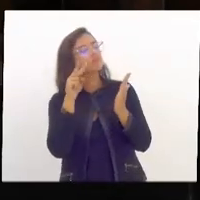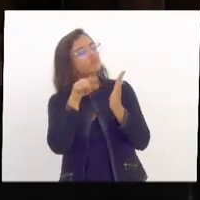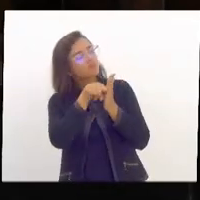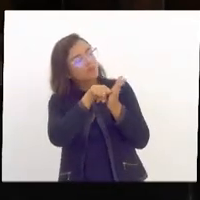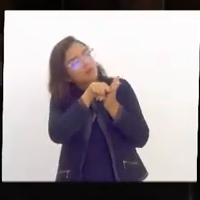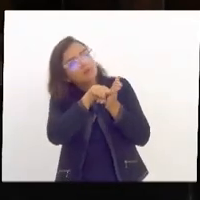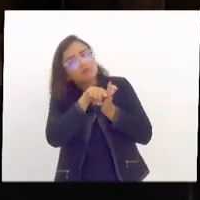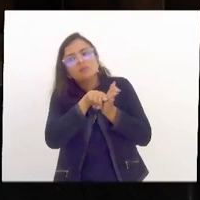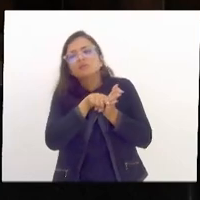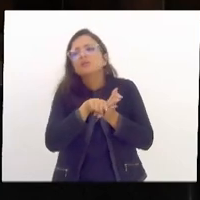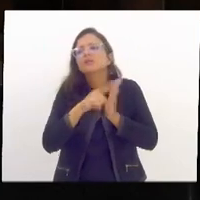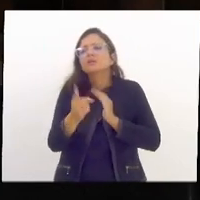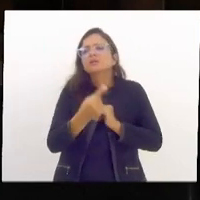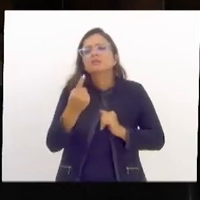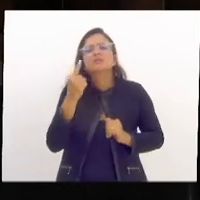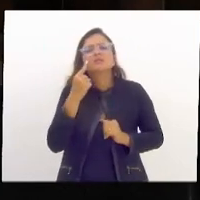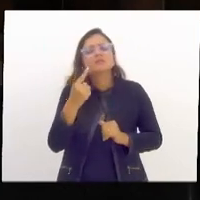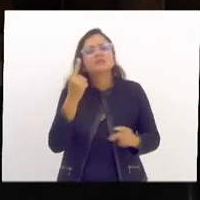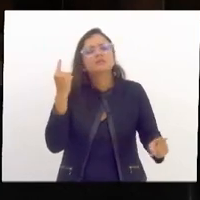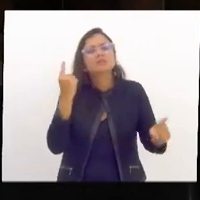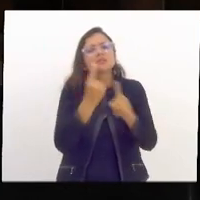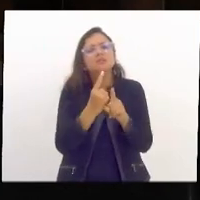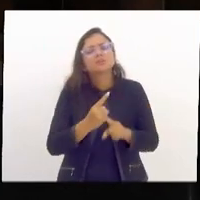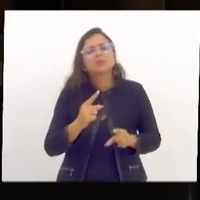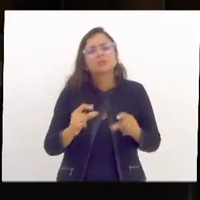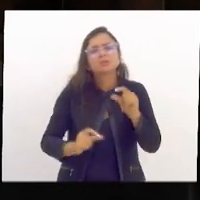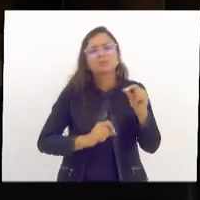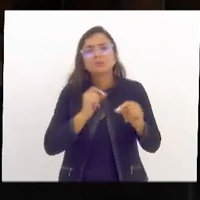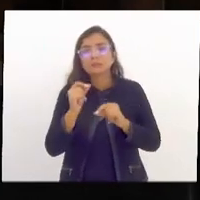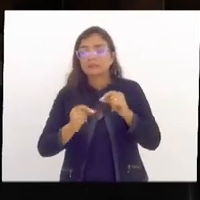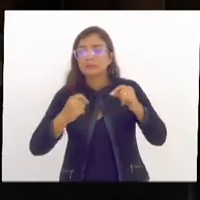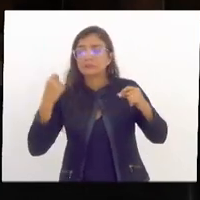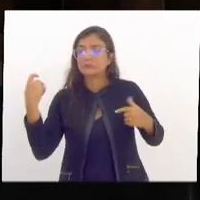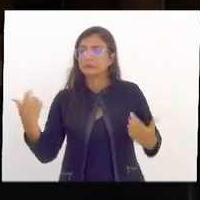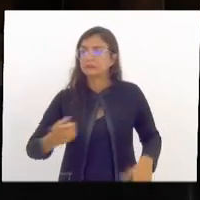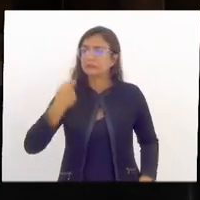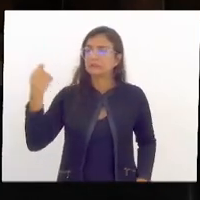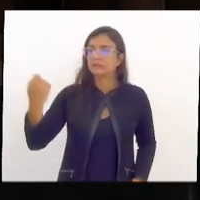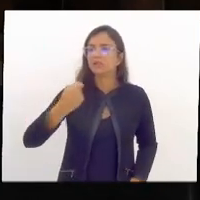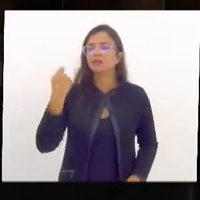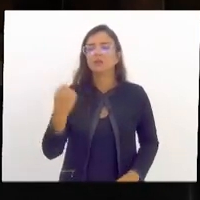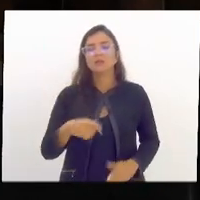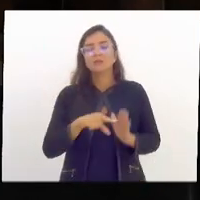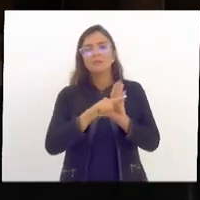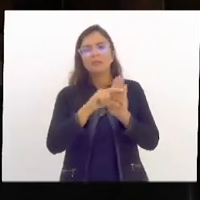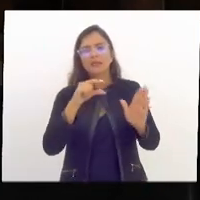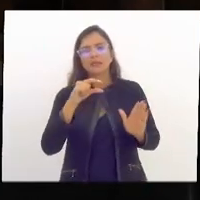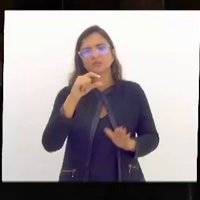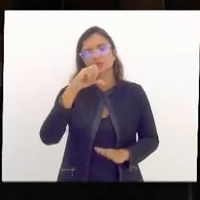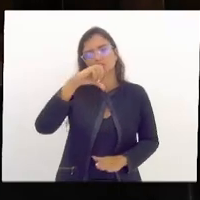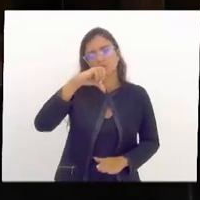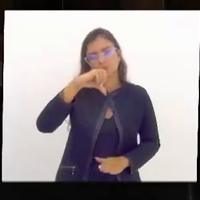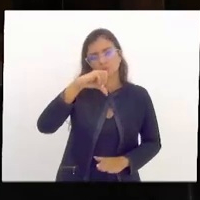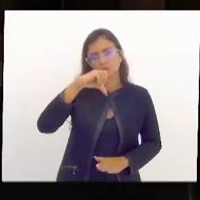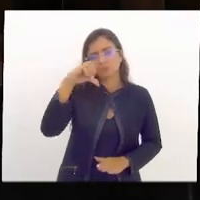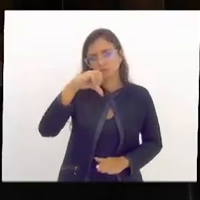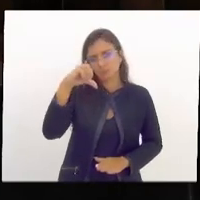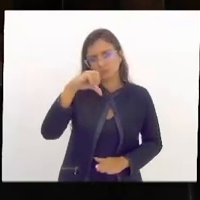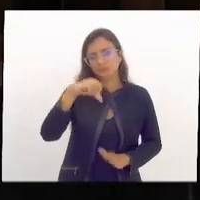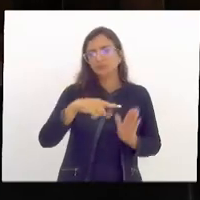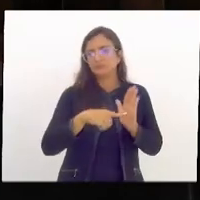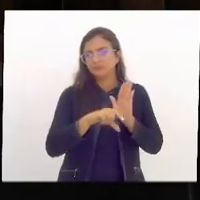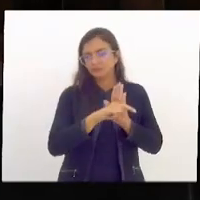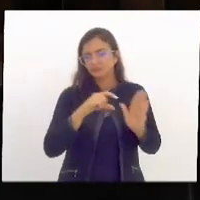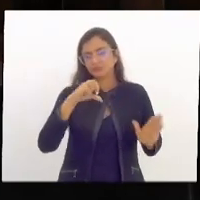gente vê um ponto muito polêmico no artigo 9º do projeto, que trata